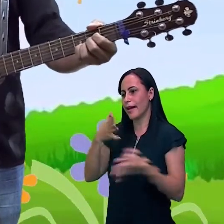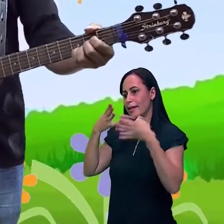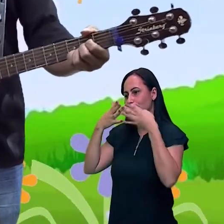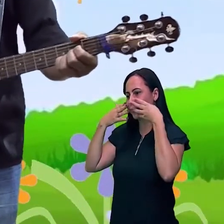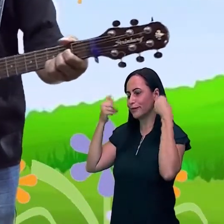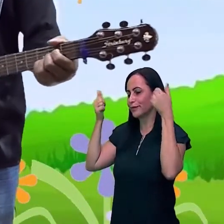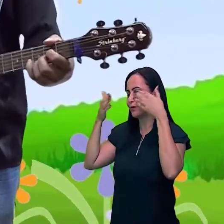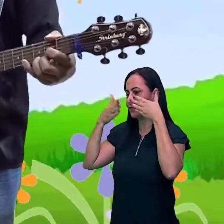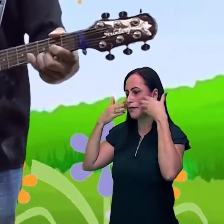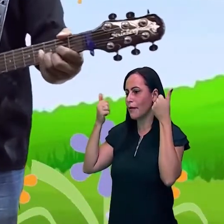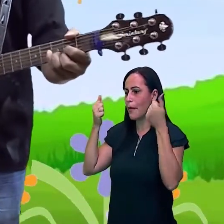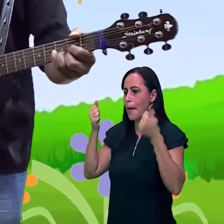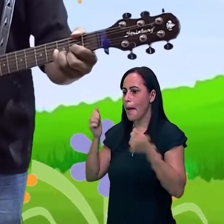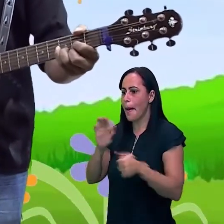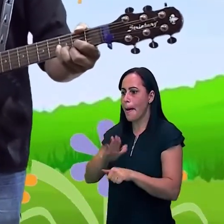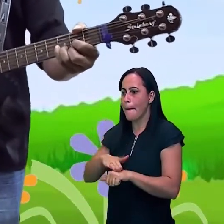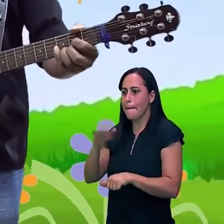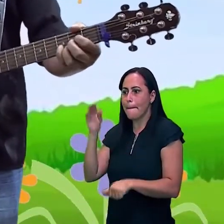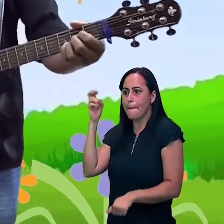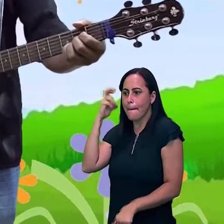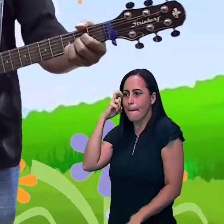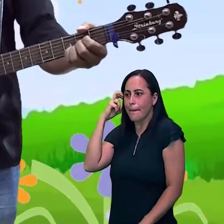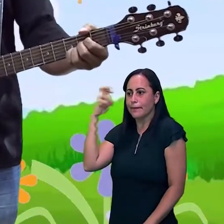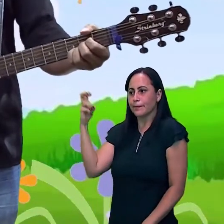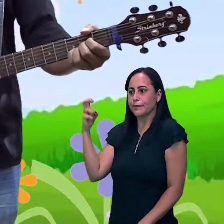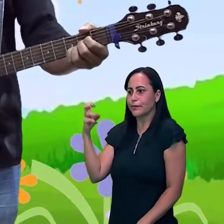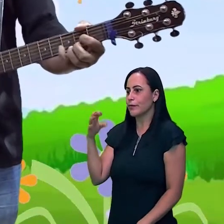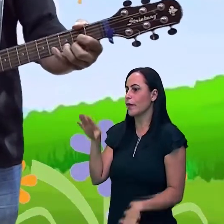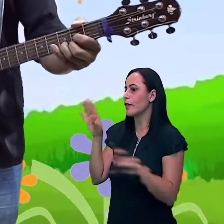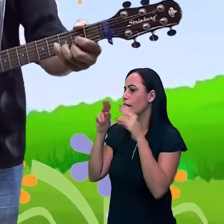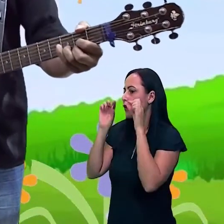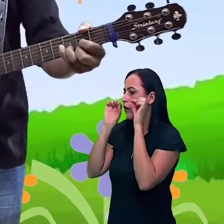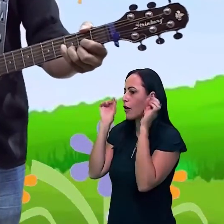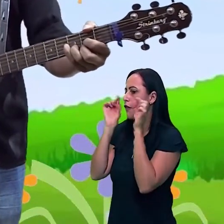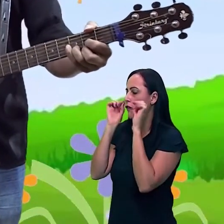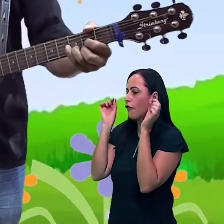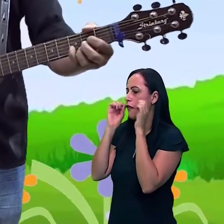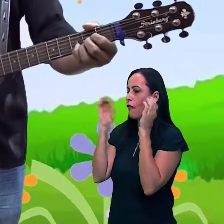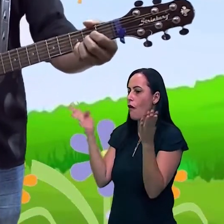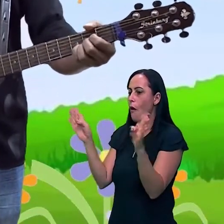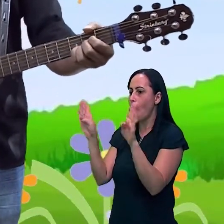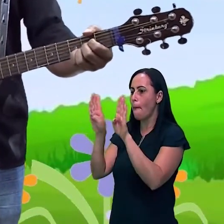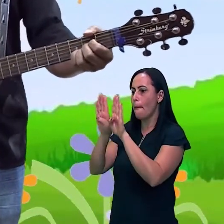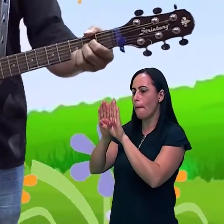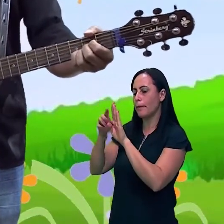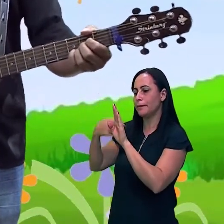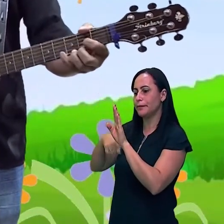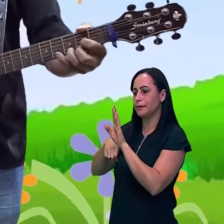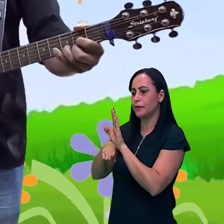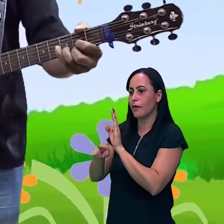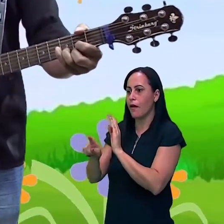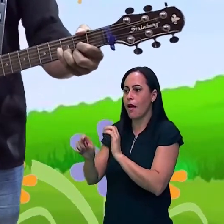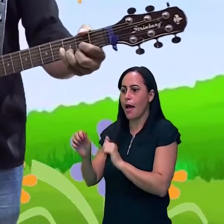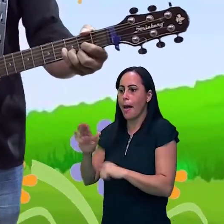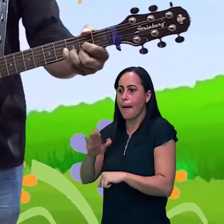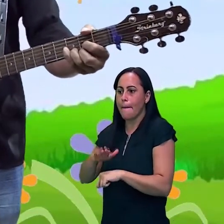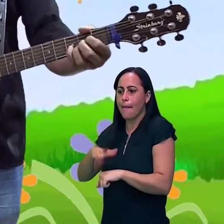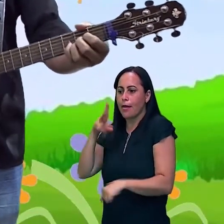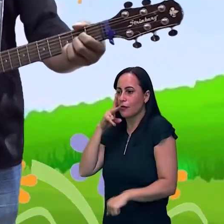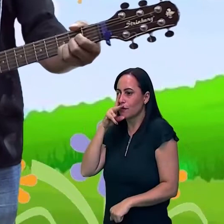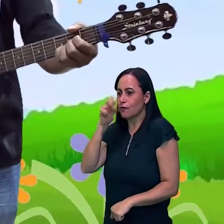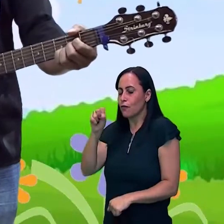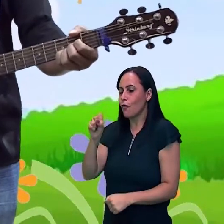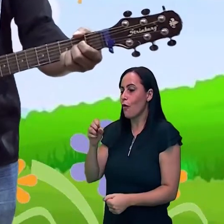Amigo gato, que é mais sabido que o rato, que atravessa o portão, que é mais forte que